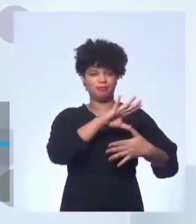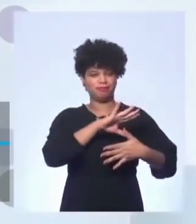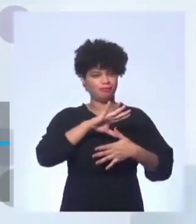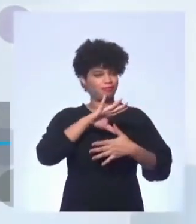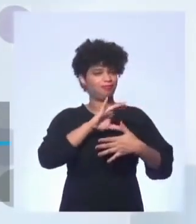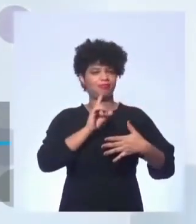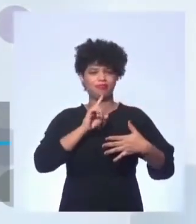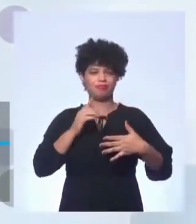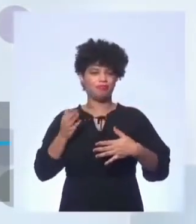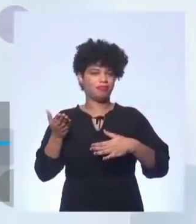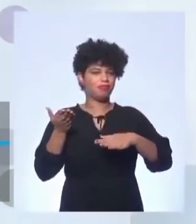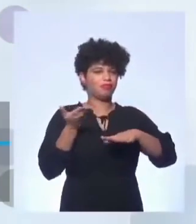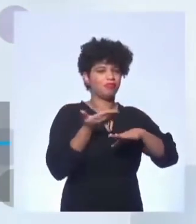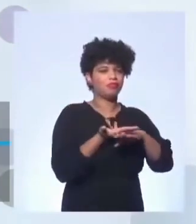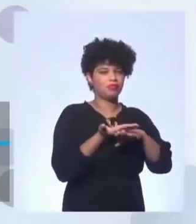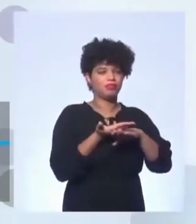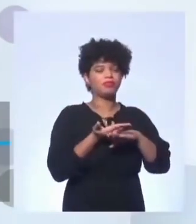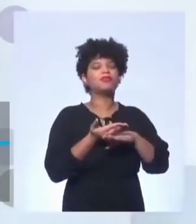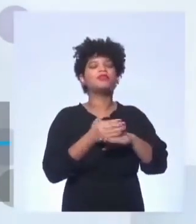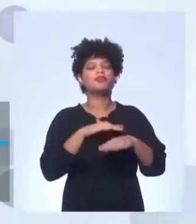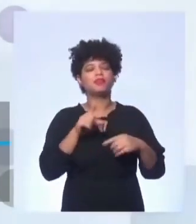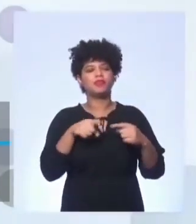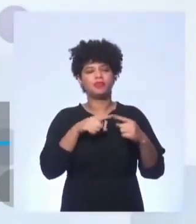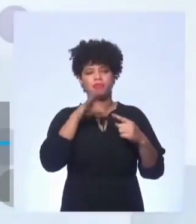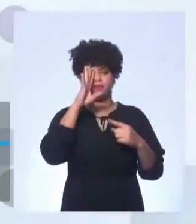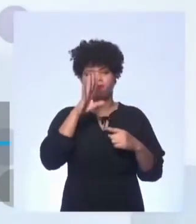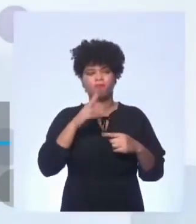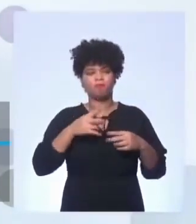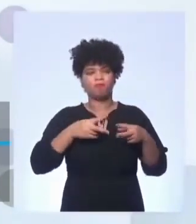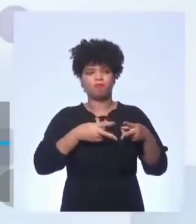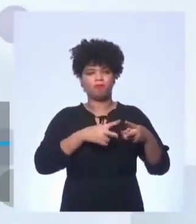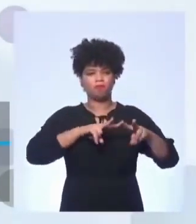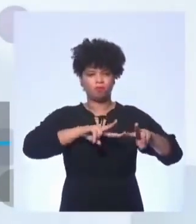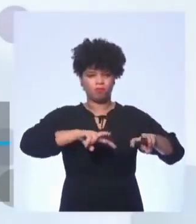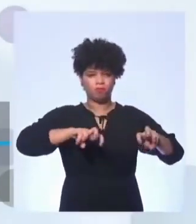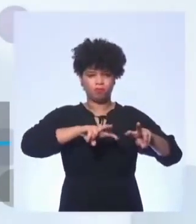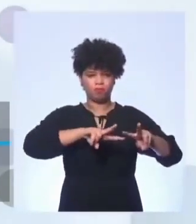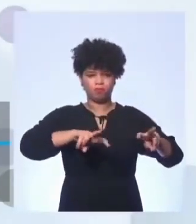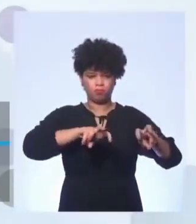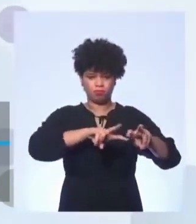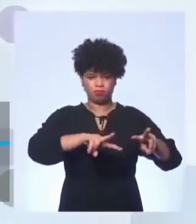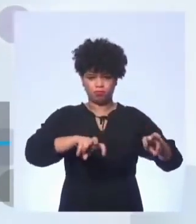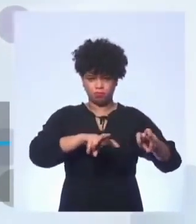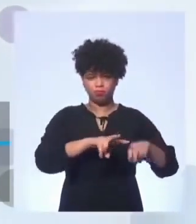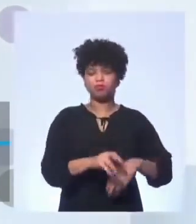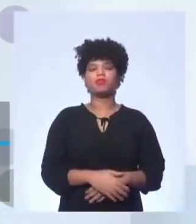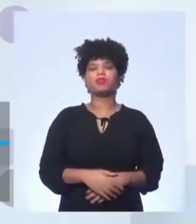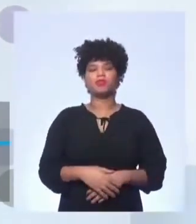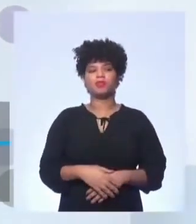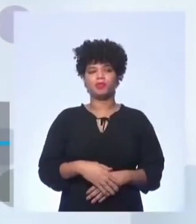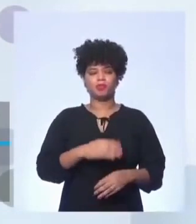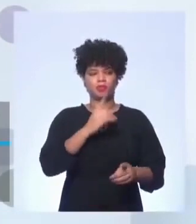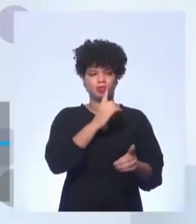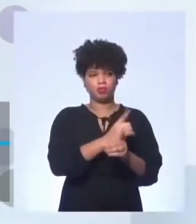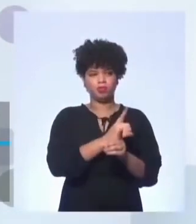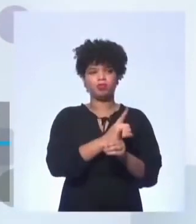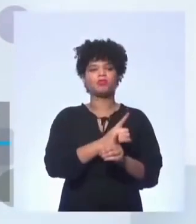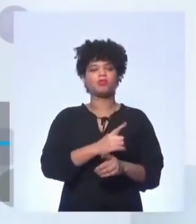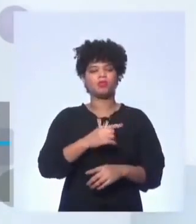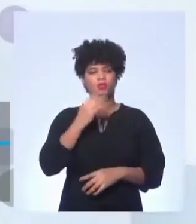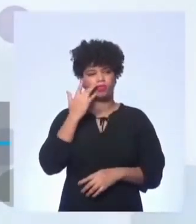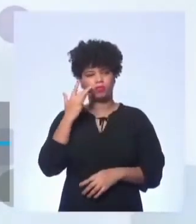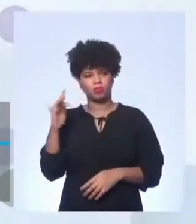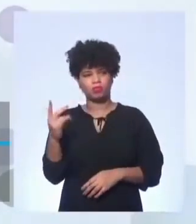eles vieram para explorar e principalmente para poder encontrar o ouro e outras